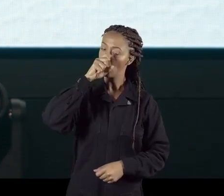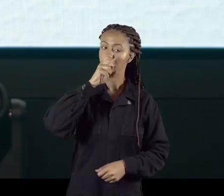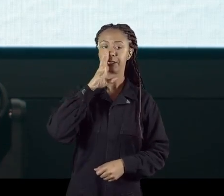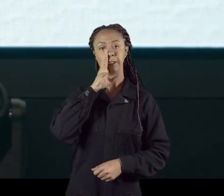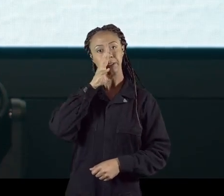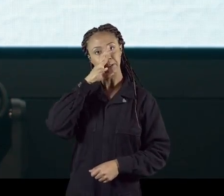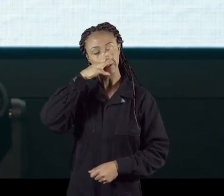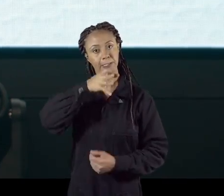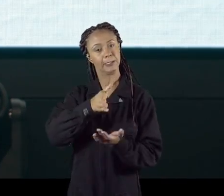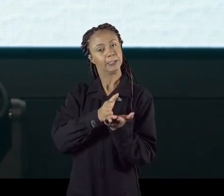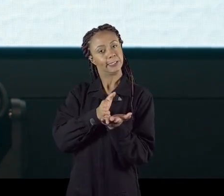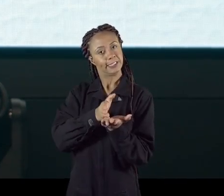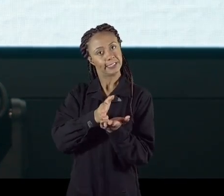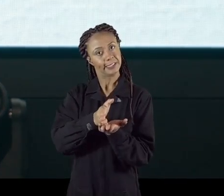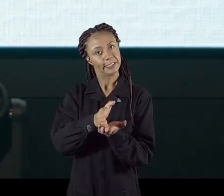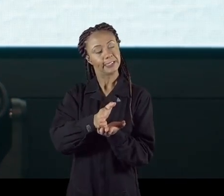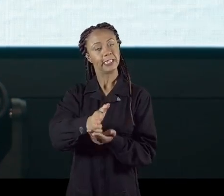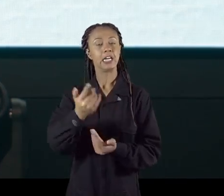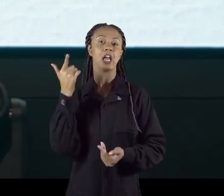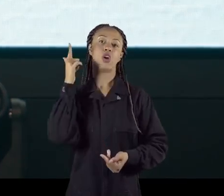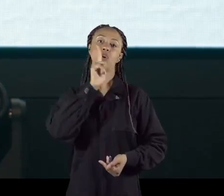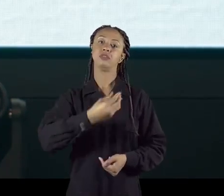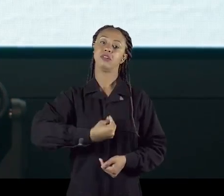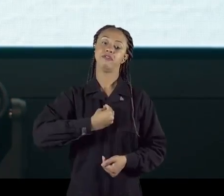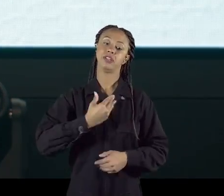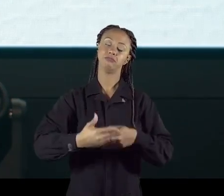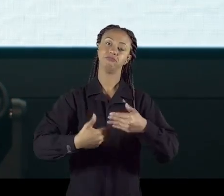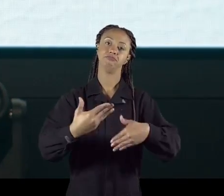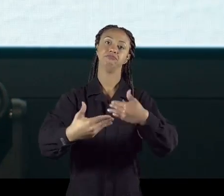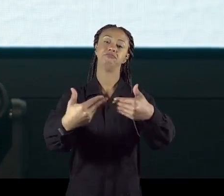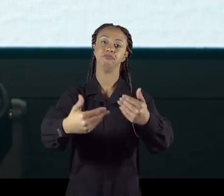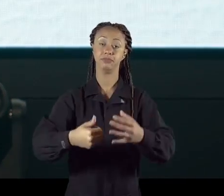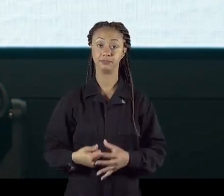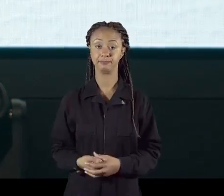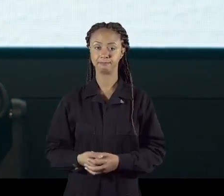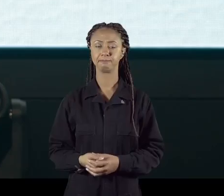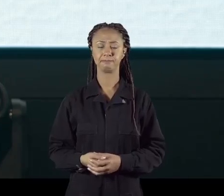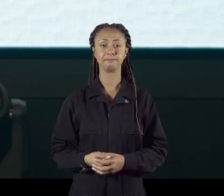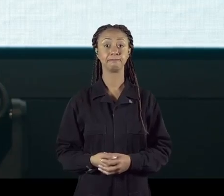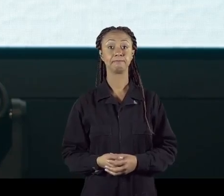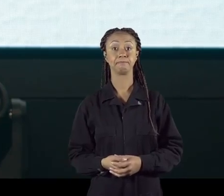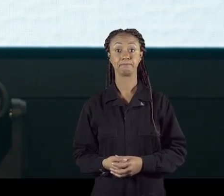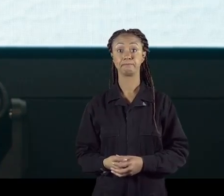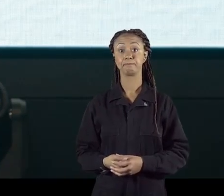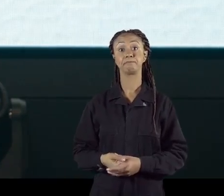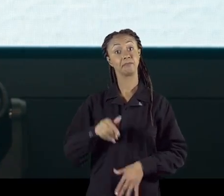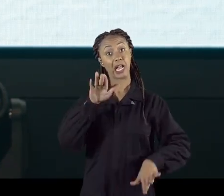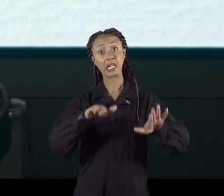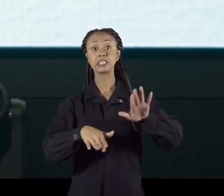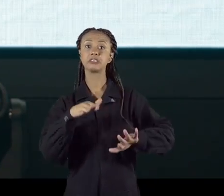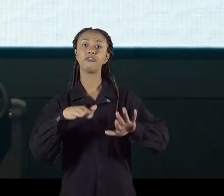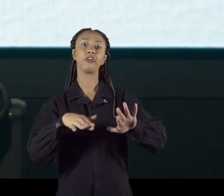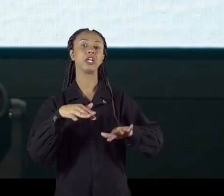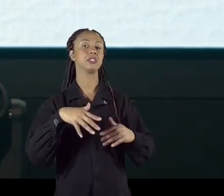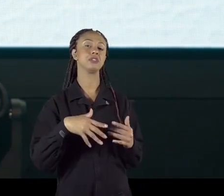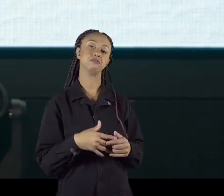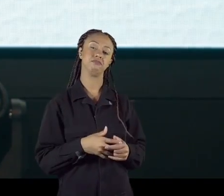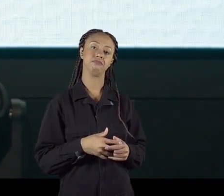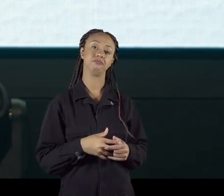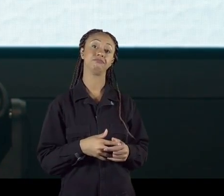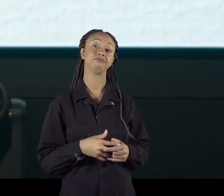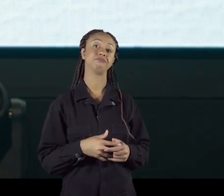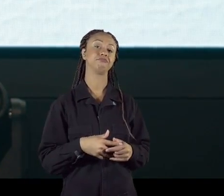para enfrentar a vida ah e tem muita gente que aos olhos do mundo é